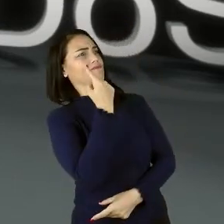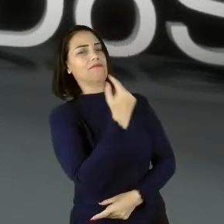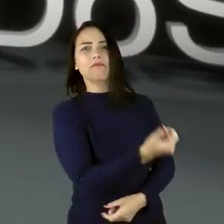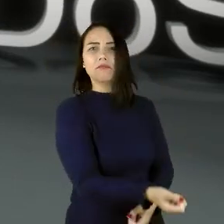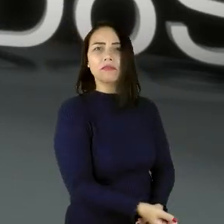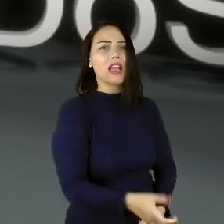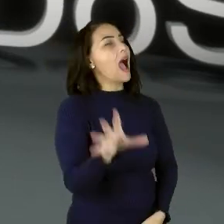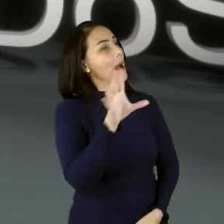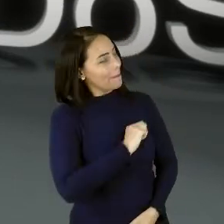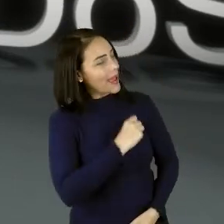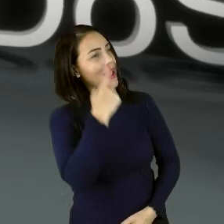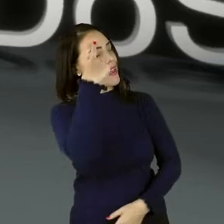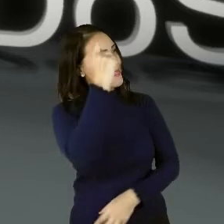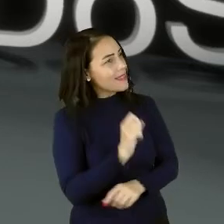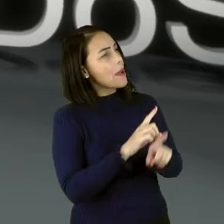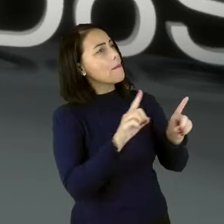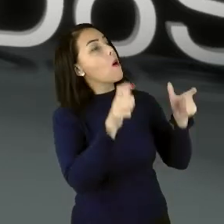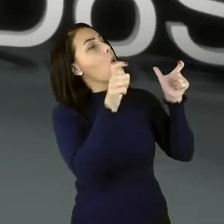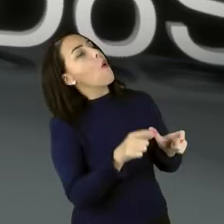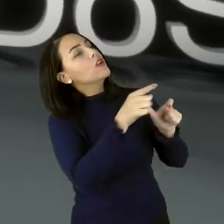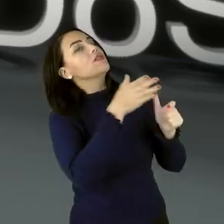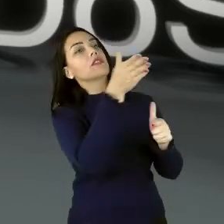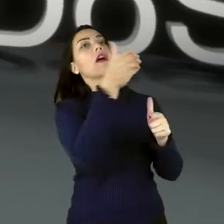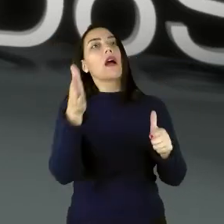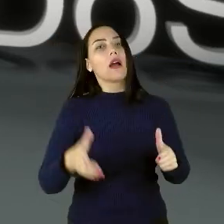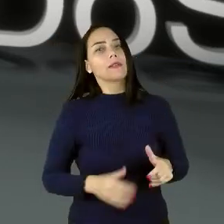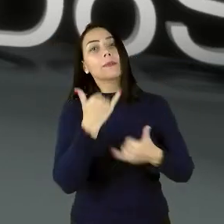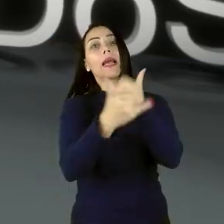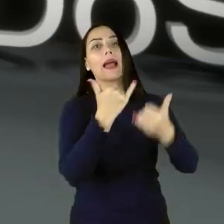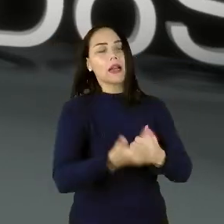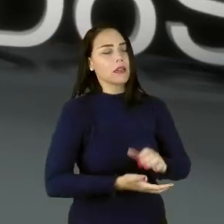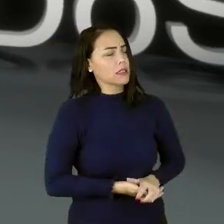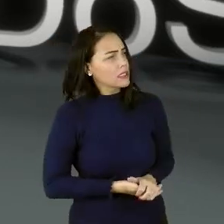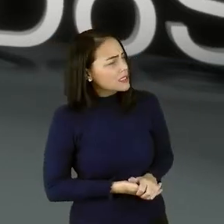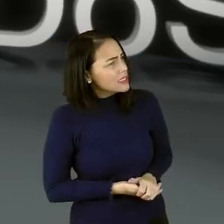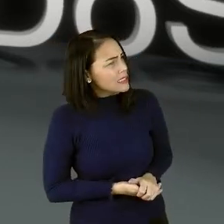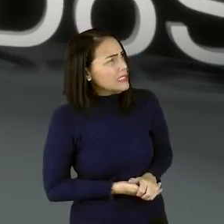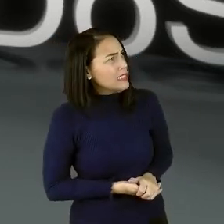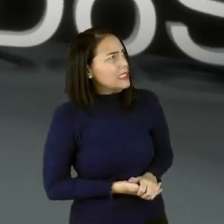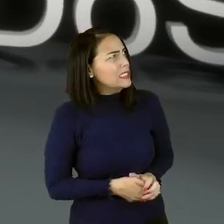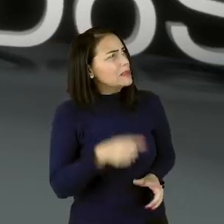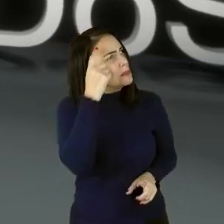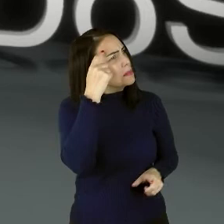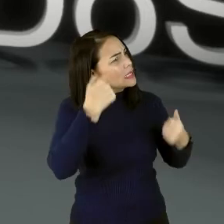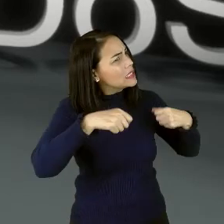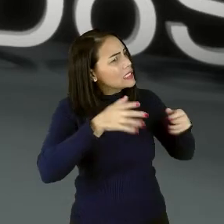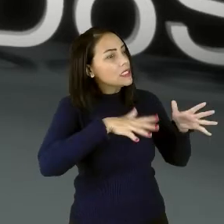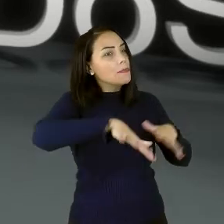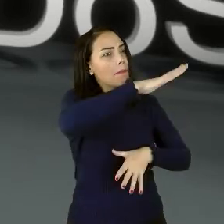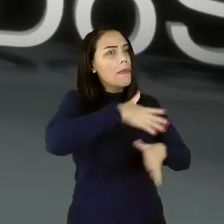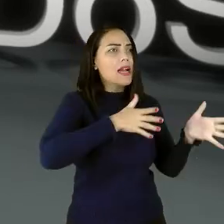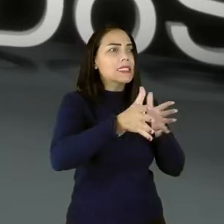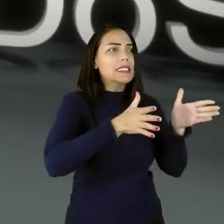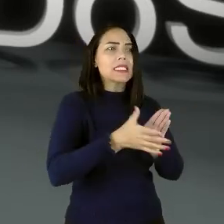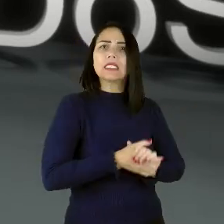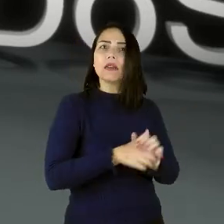assim: "Eu amei essa ideia, Cris, mas aonde você vai instalar esses brinquedos? Precisa pensar em um espaço acessível, talvez